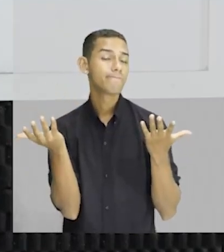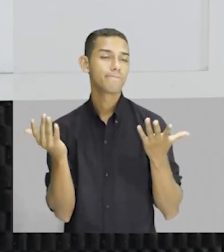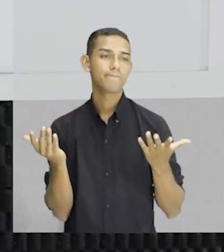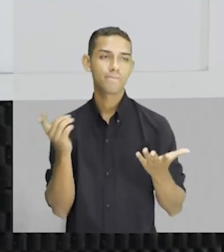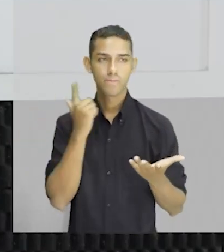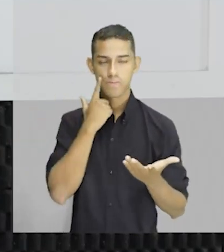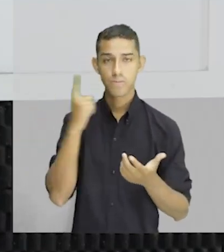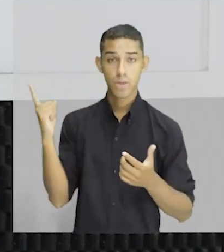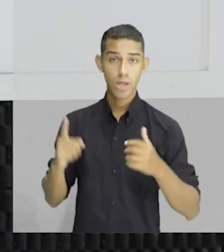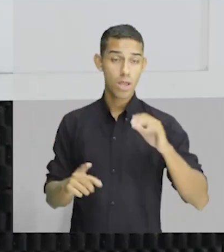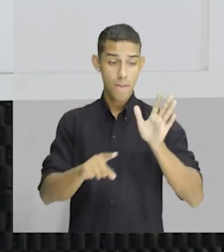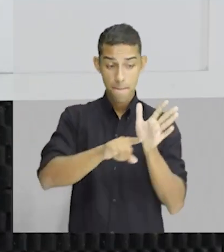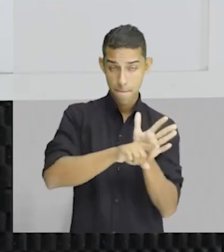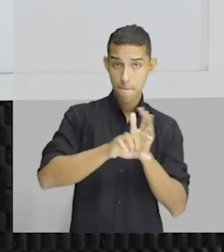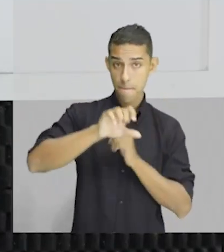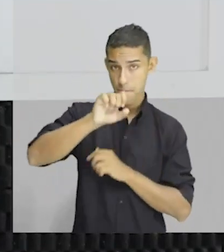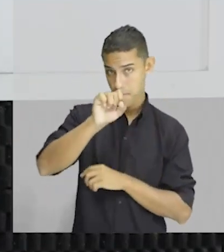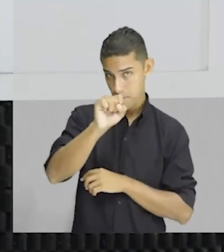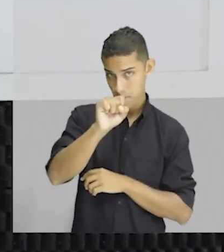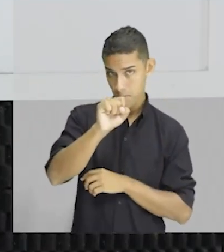a de latão diminuiu